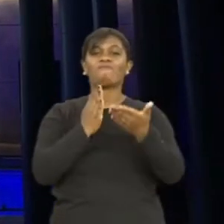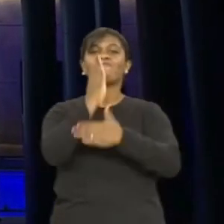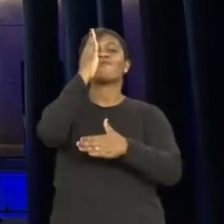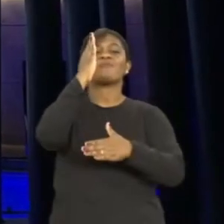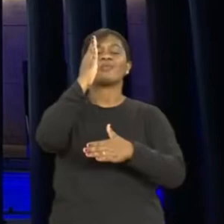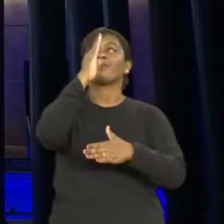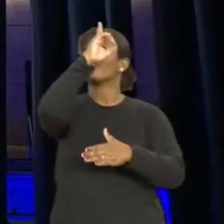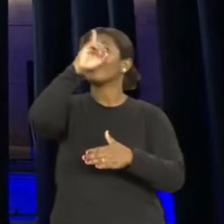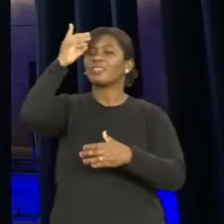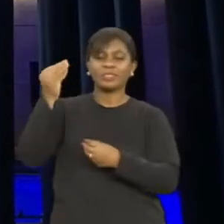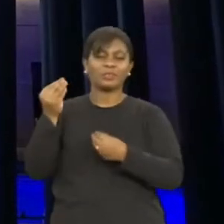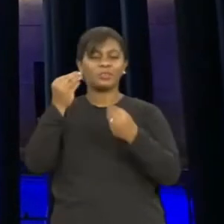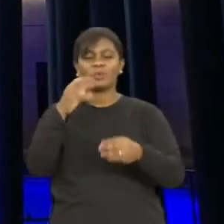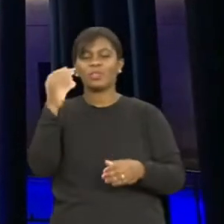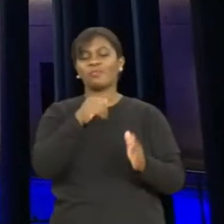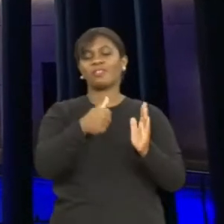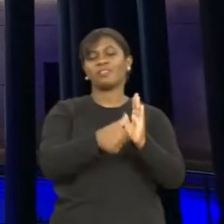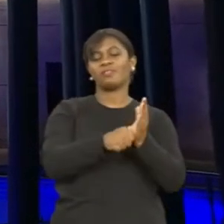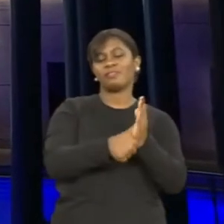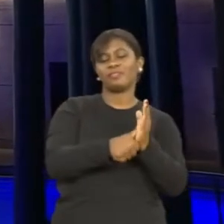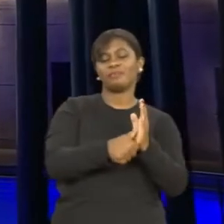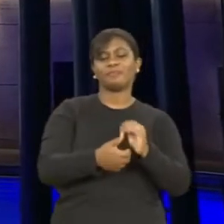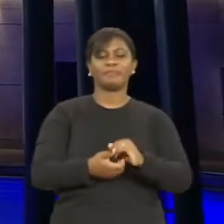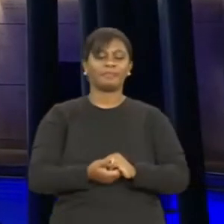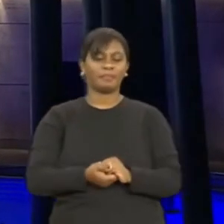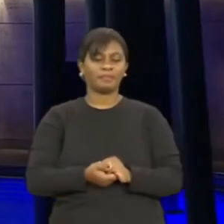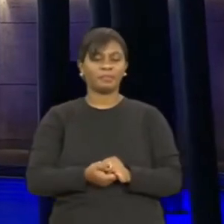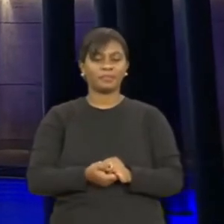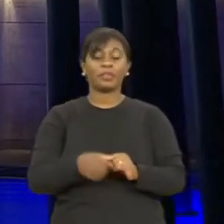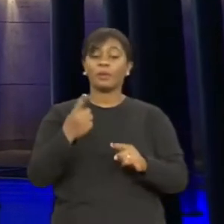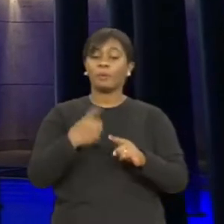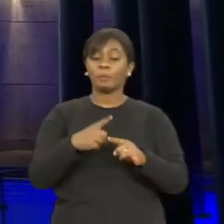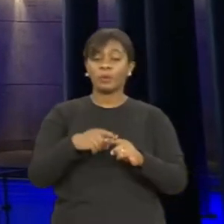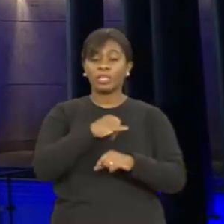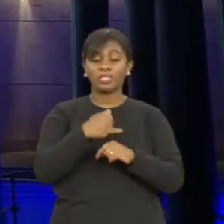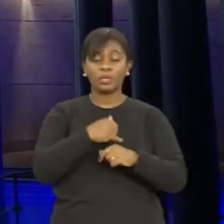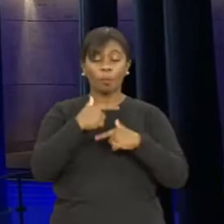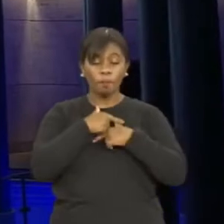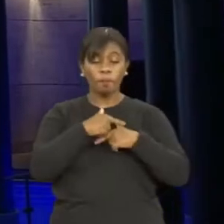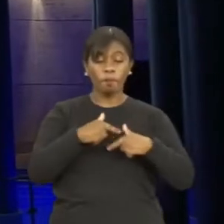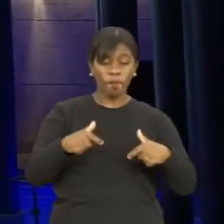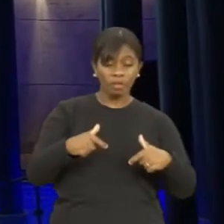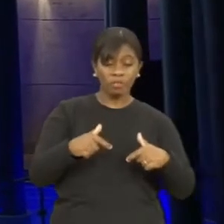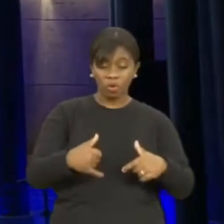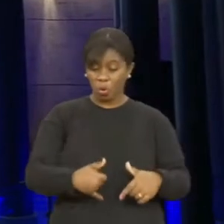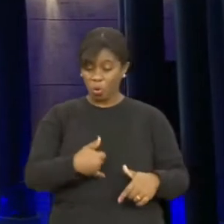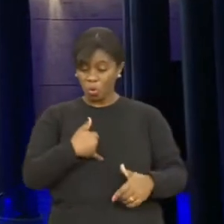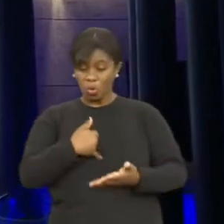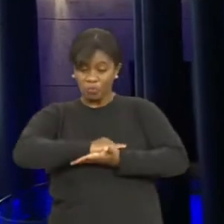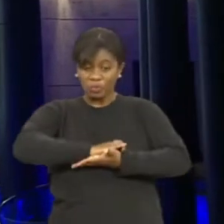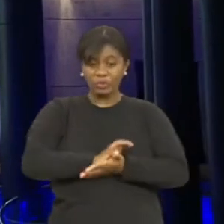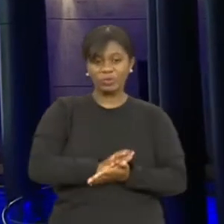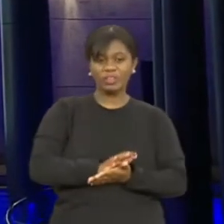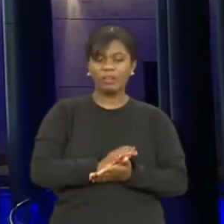e Deus deu uma nova identidade para ele, porque ele se esvaziou. Ele falou: eu sou Jacó, eu quero mudar, eu